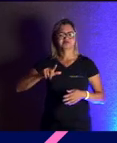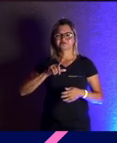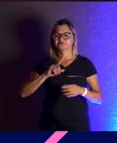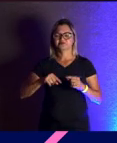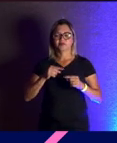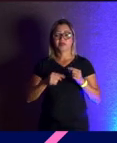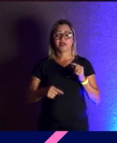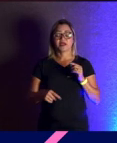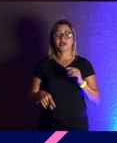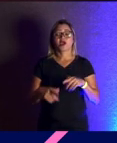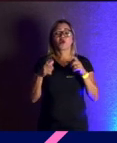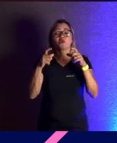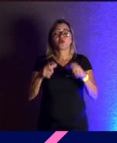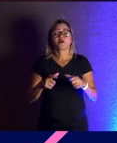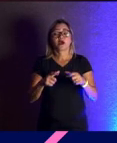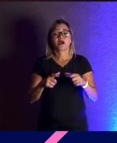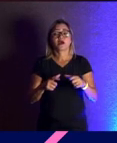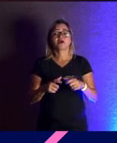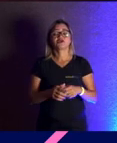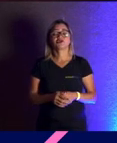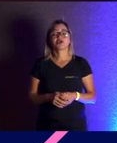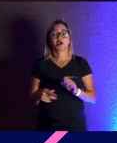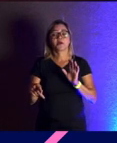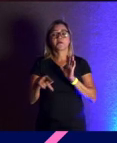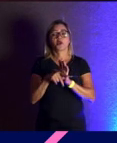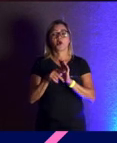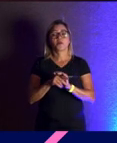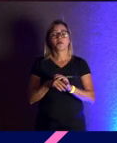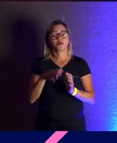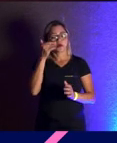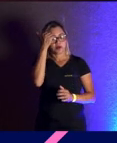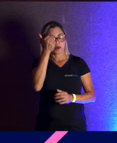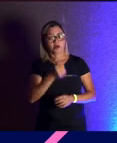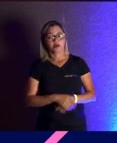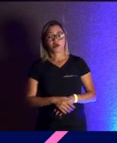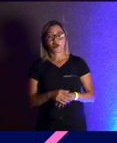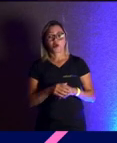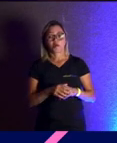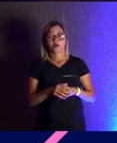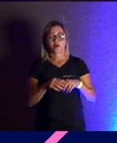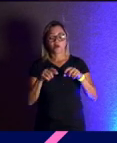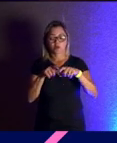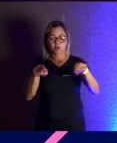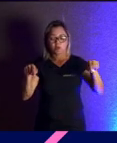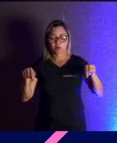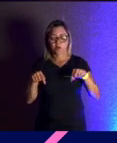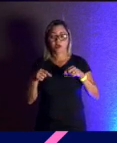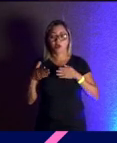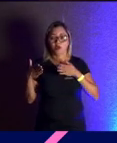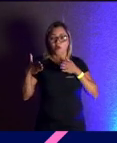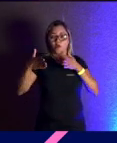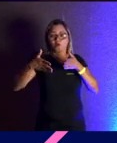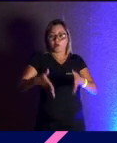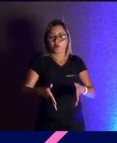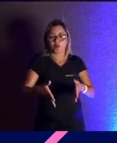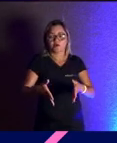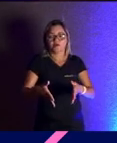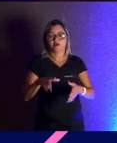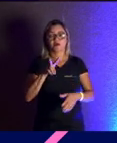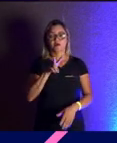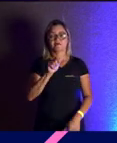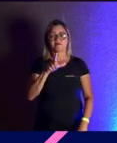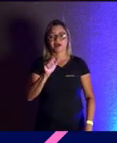apropriado de resistência aos mortos, né, da navala. Então, para dar a dimensão também da violência